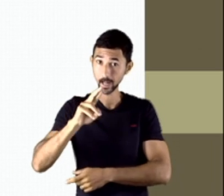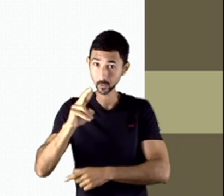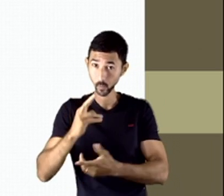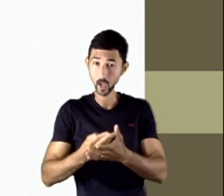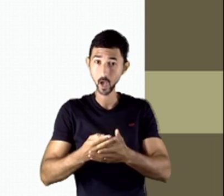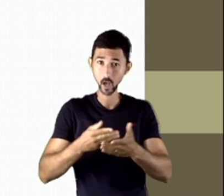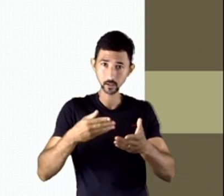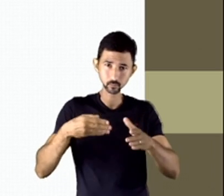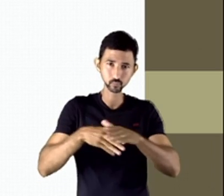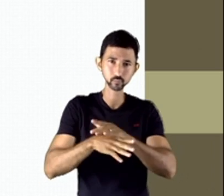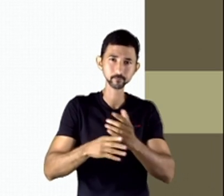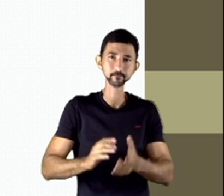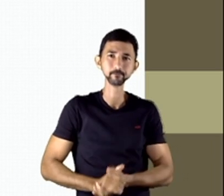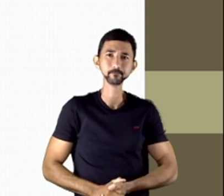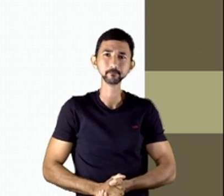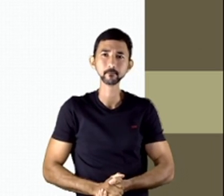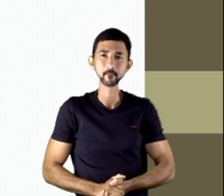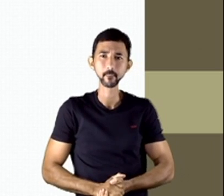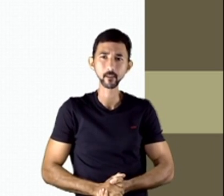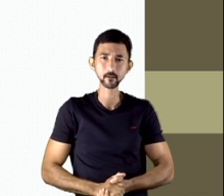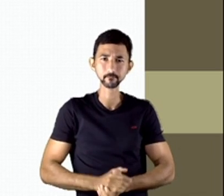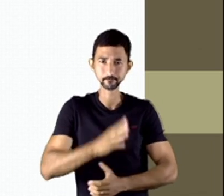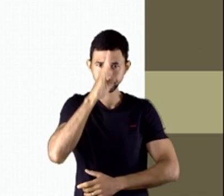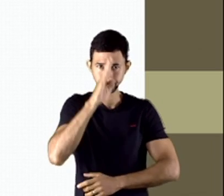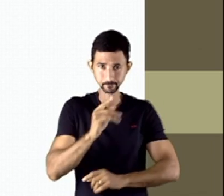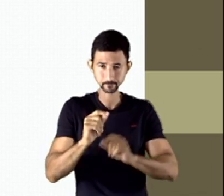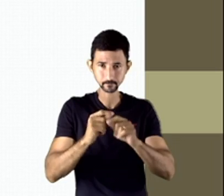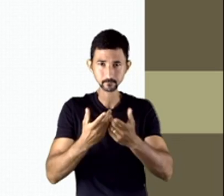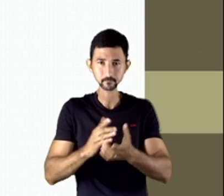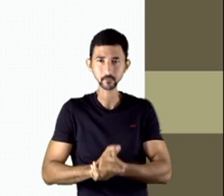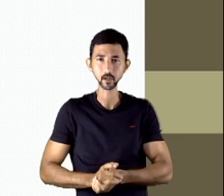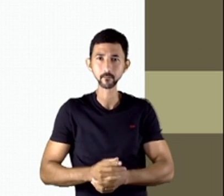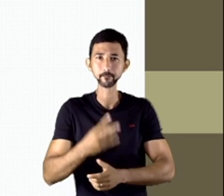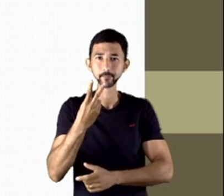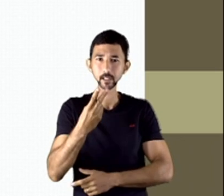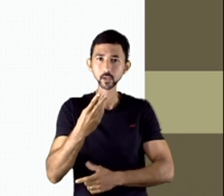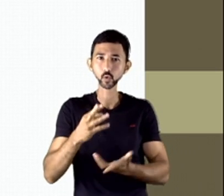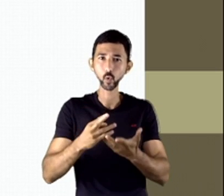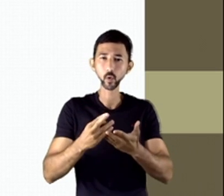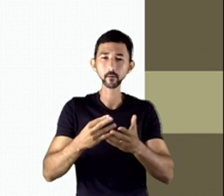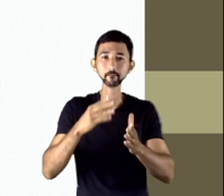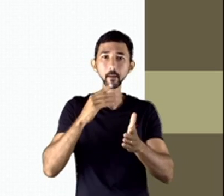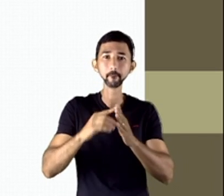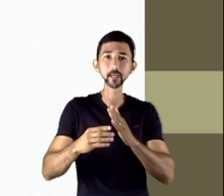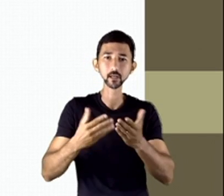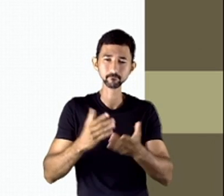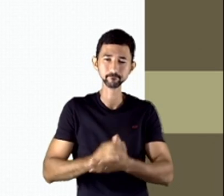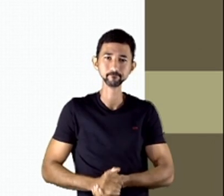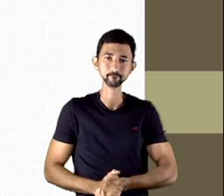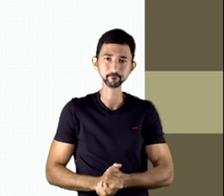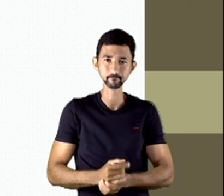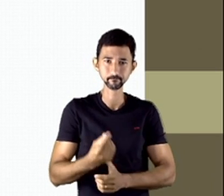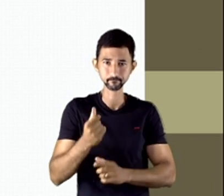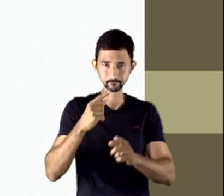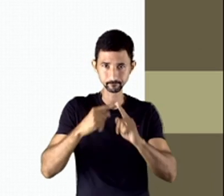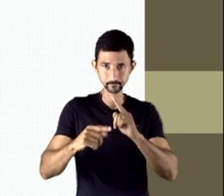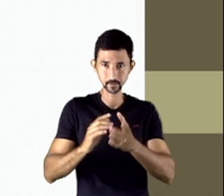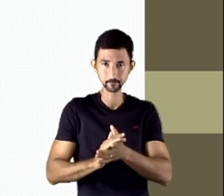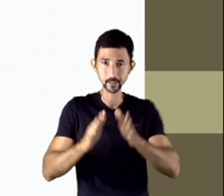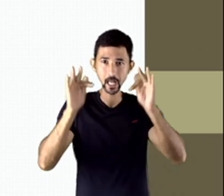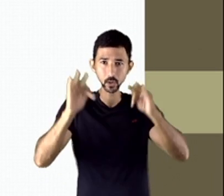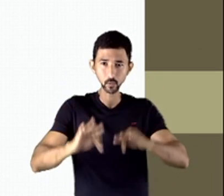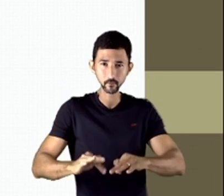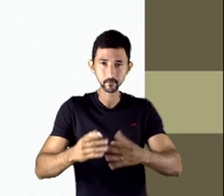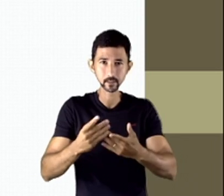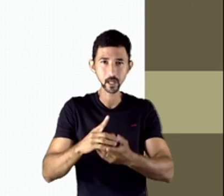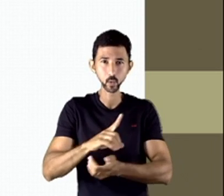integral, que nós chamamos também de passagem inteira, né? E R$ 2 a meia passagem. No final do dia, ele pede